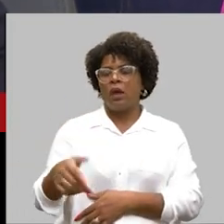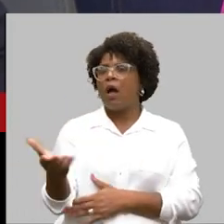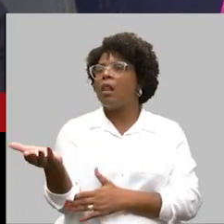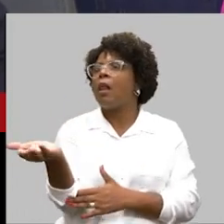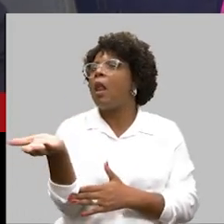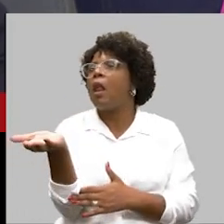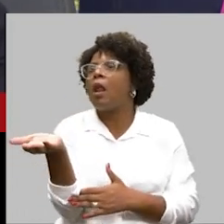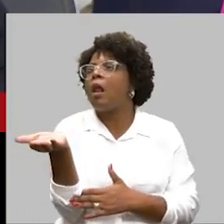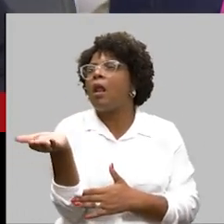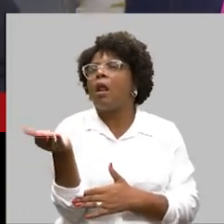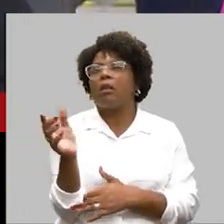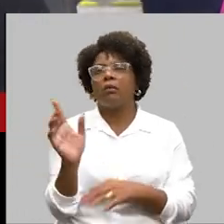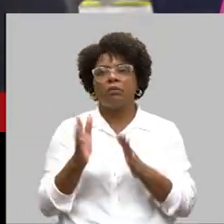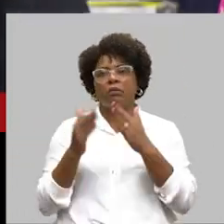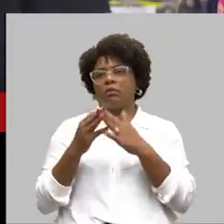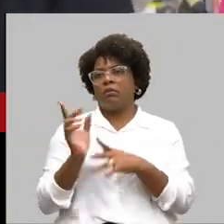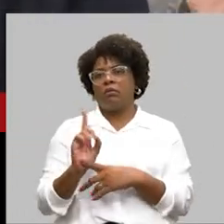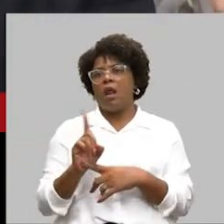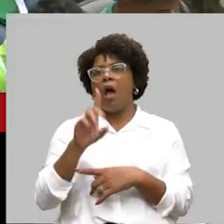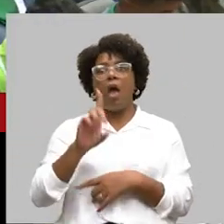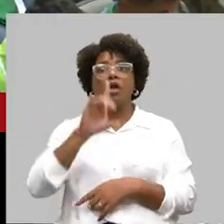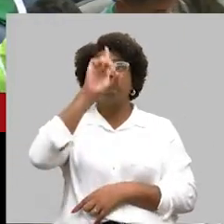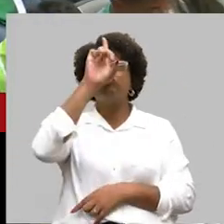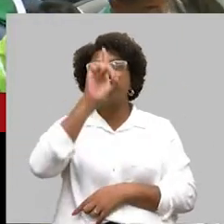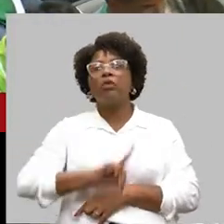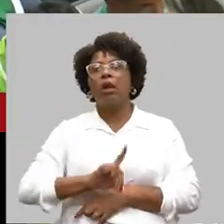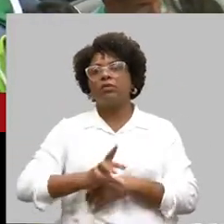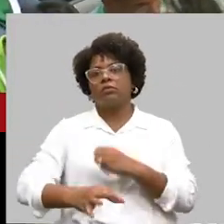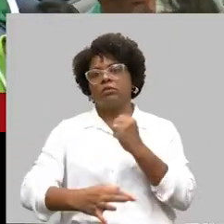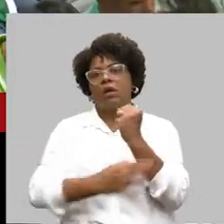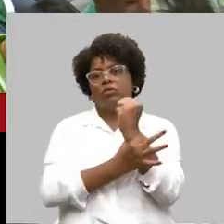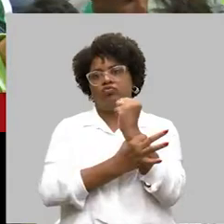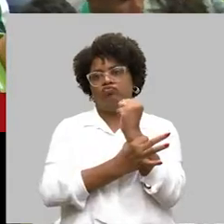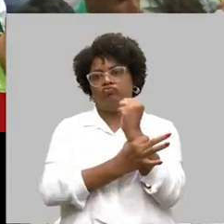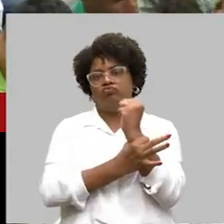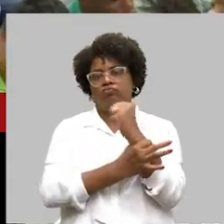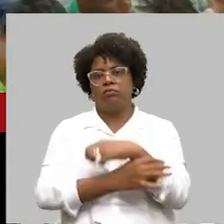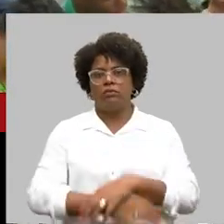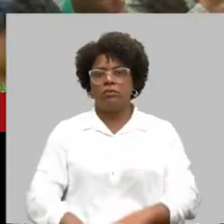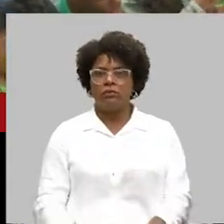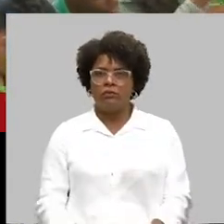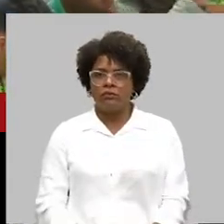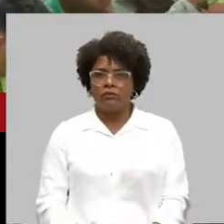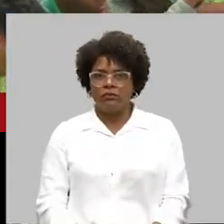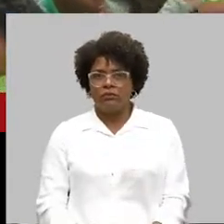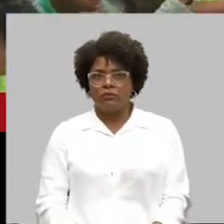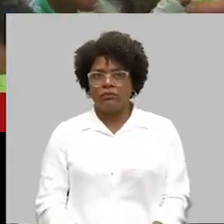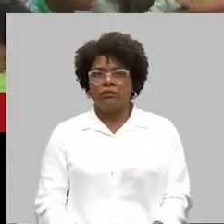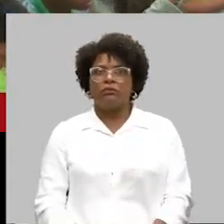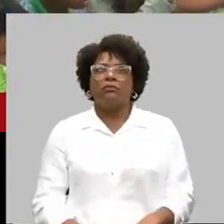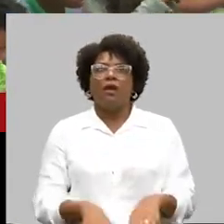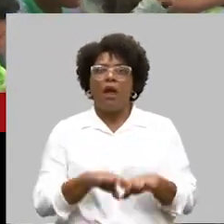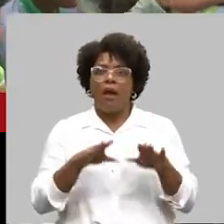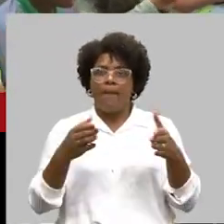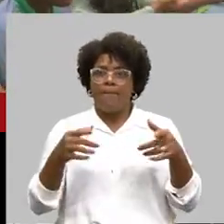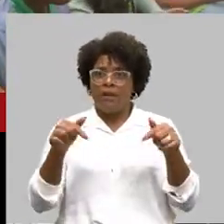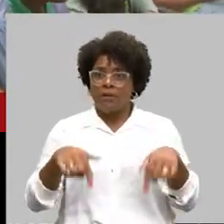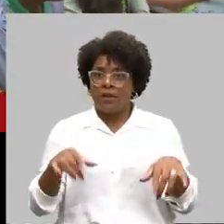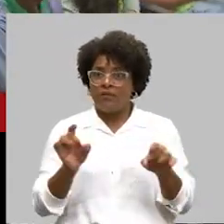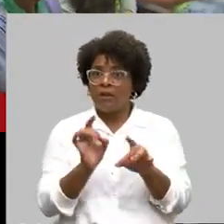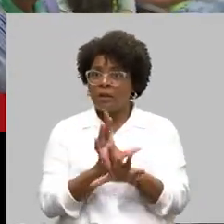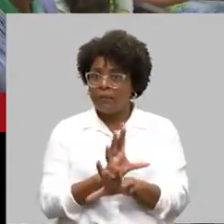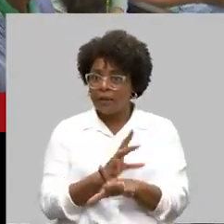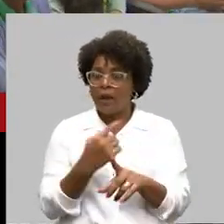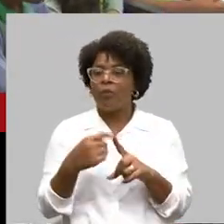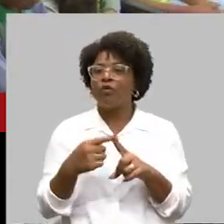queremos nosso direito garantido muito bem mas nós vamos terminar essa mesa que já faz parte